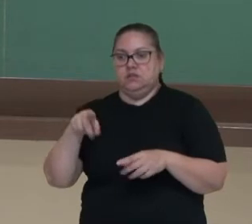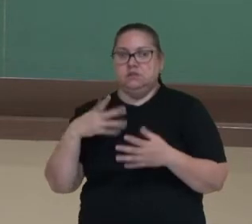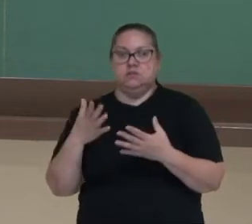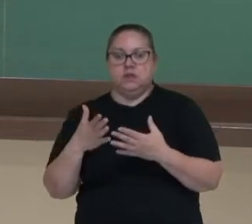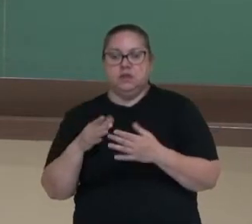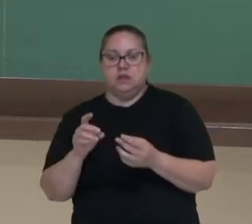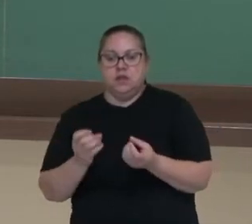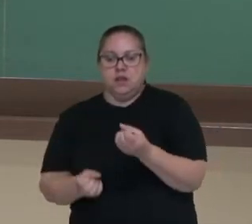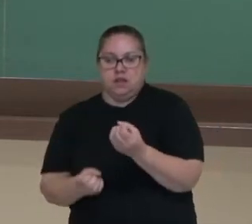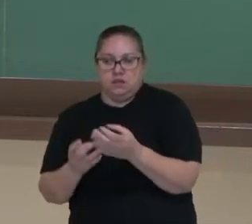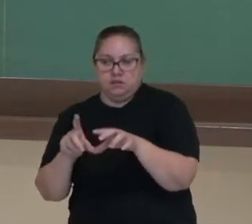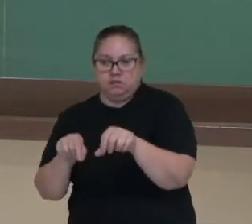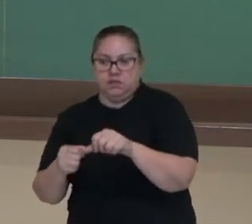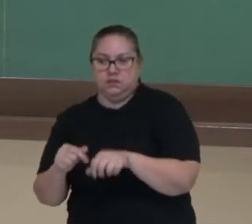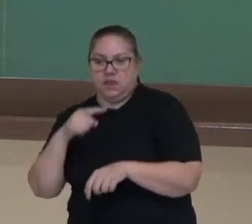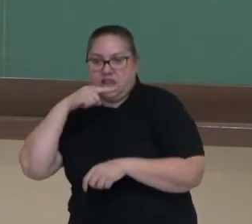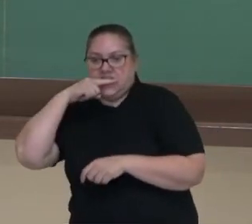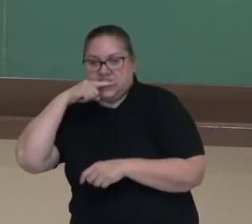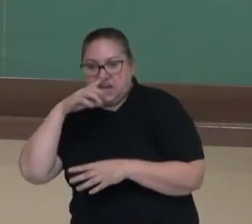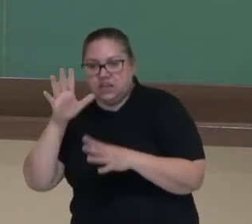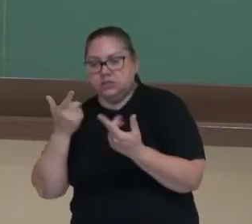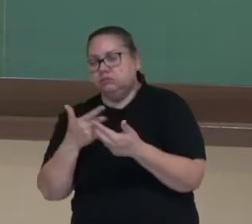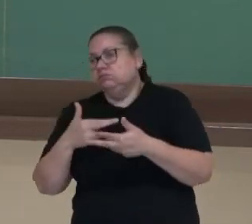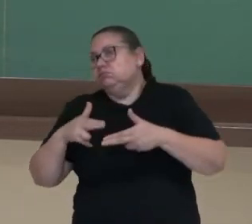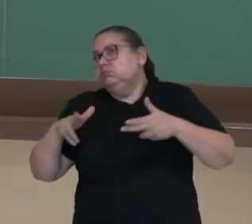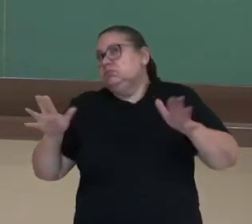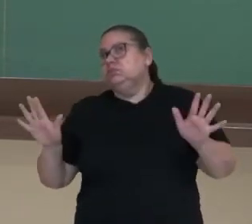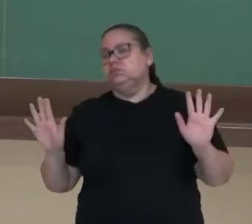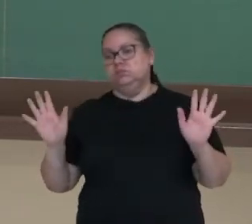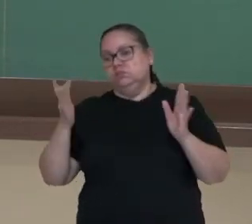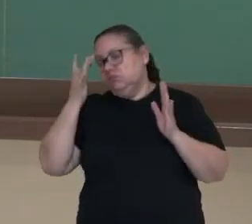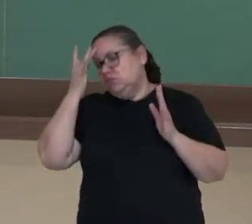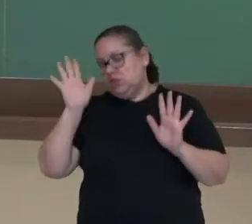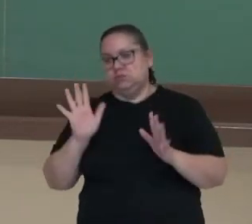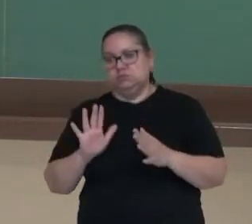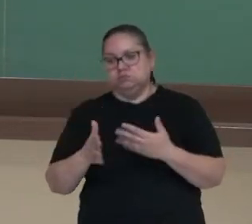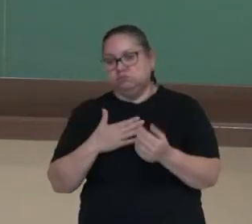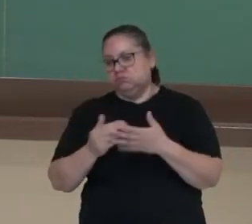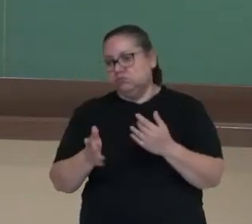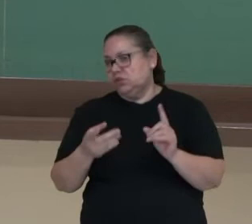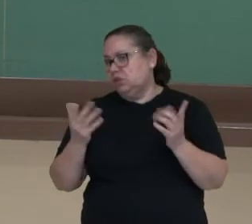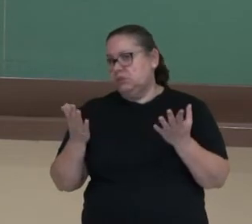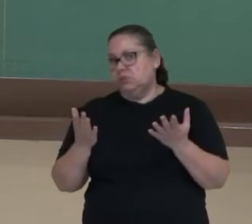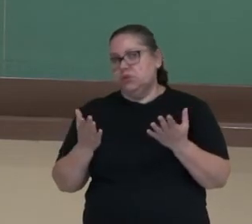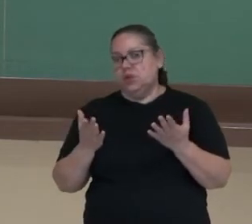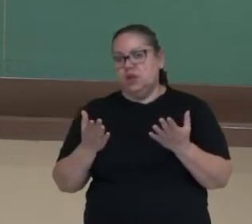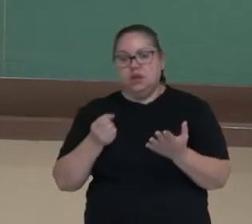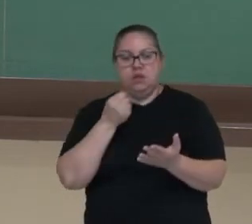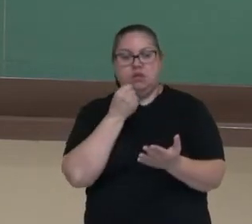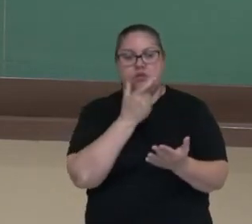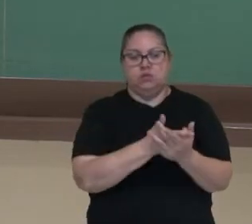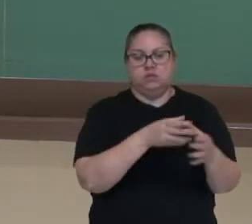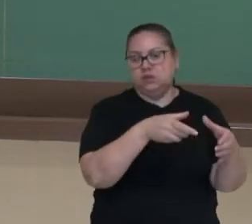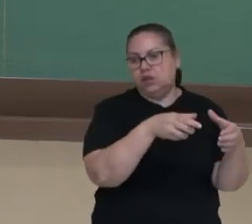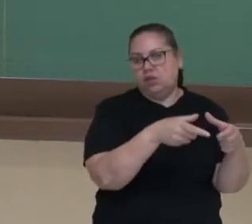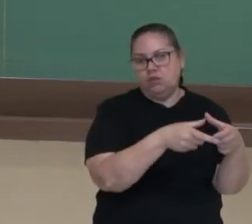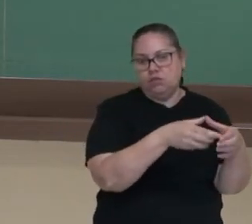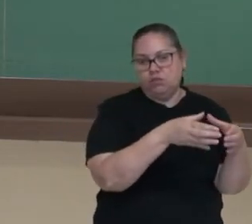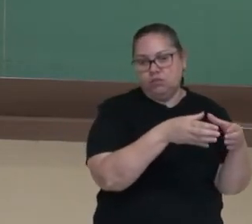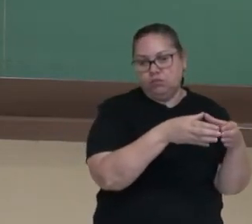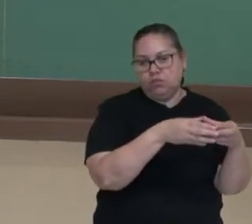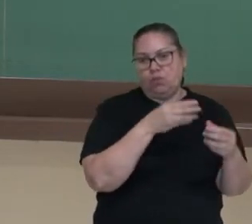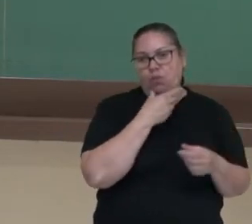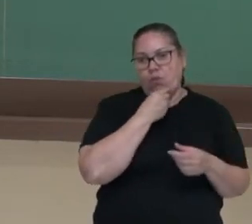a plantar também cana, ou enfim, seja lá qual foram os motivos, eu contratava um grupo de